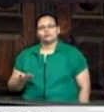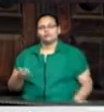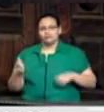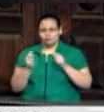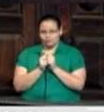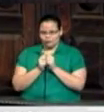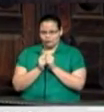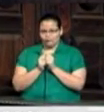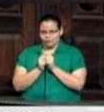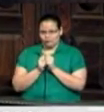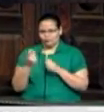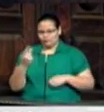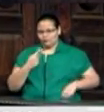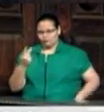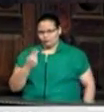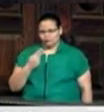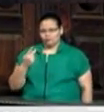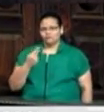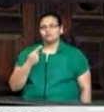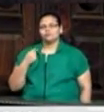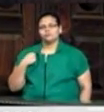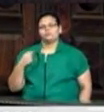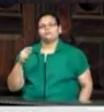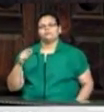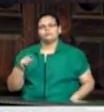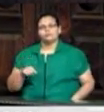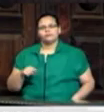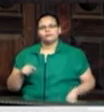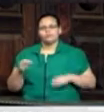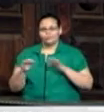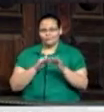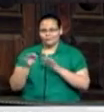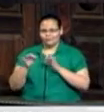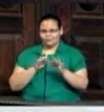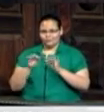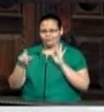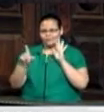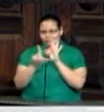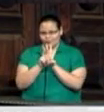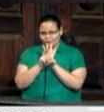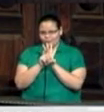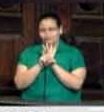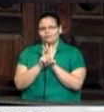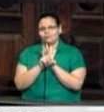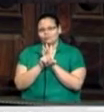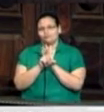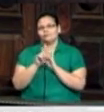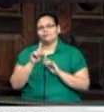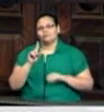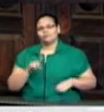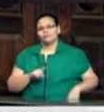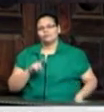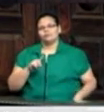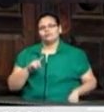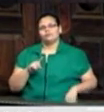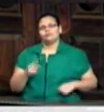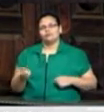junto comigo, demos entrada num projeto de lei chamado Recupera